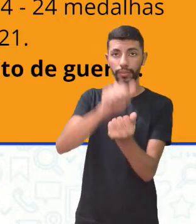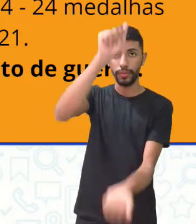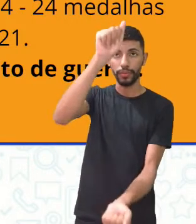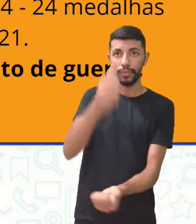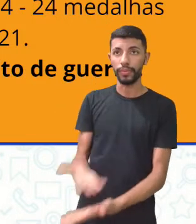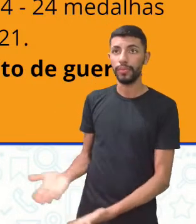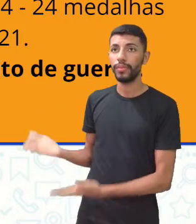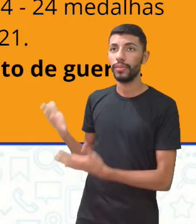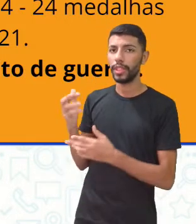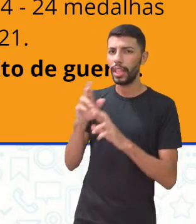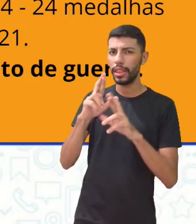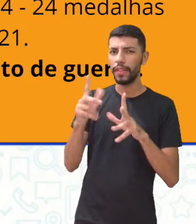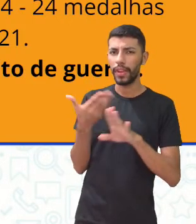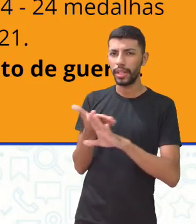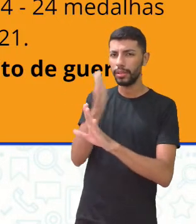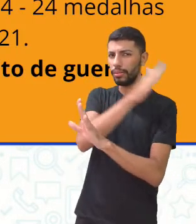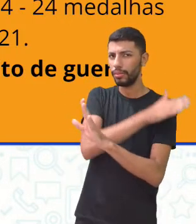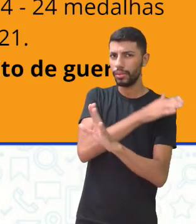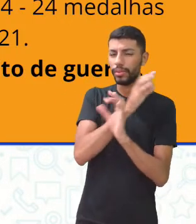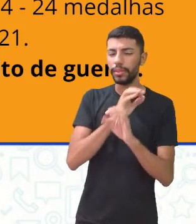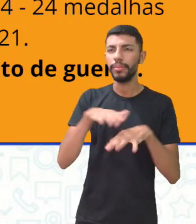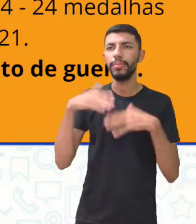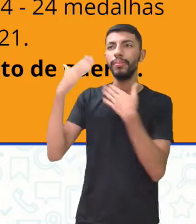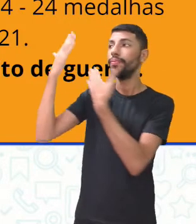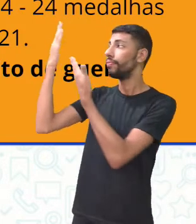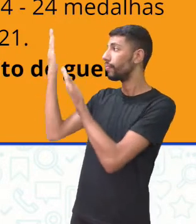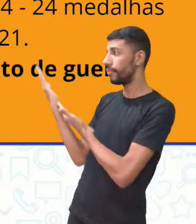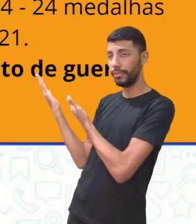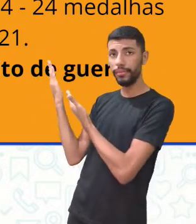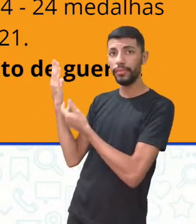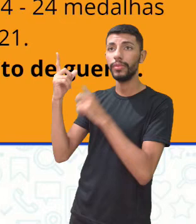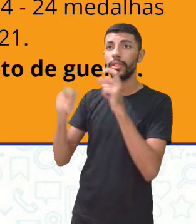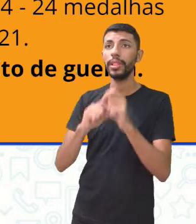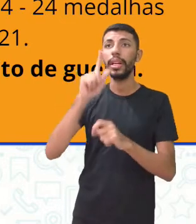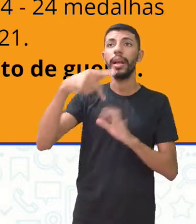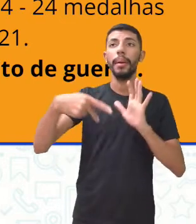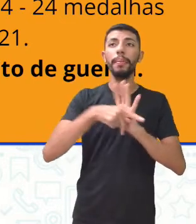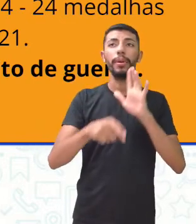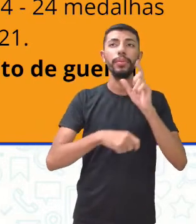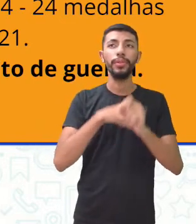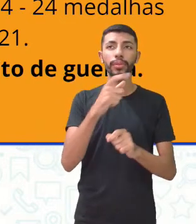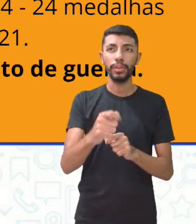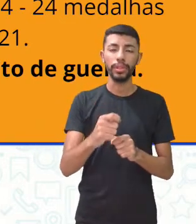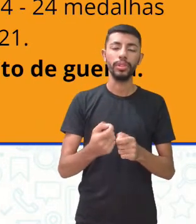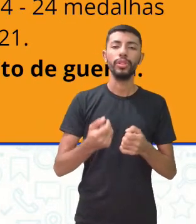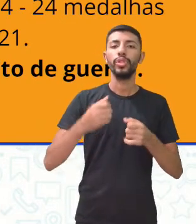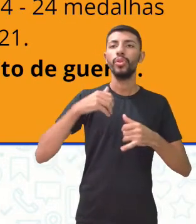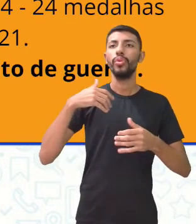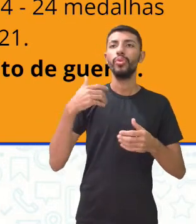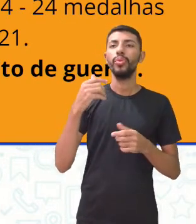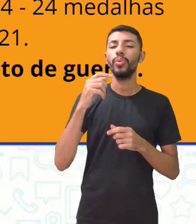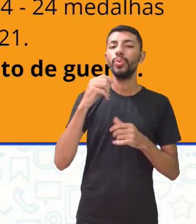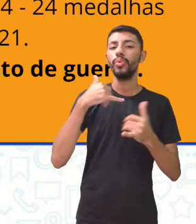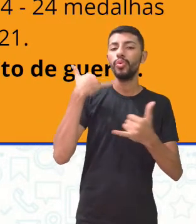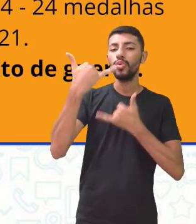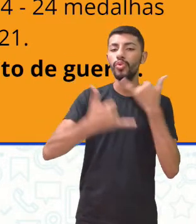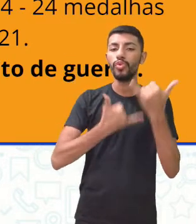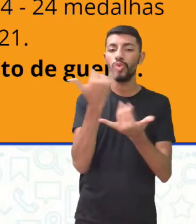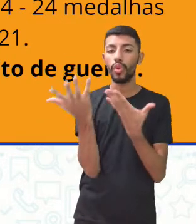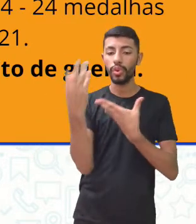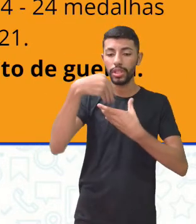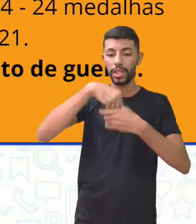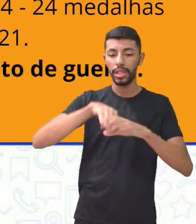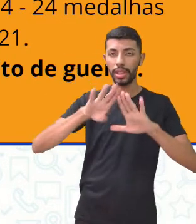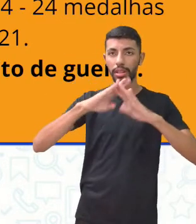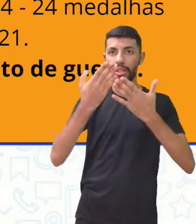daquele primeiro que a gente analisou sobre os curtas. Esse cartaz é sobre os jogos internos escolares. E a gente percebe já um tom